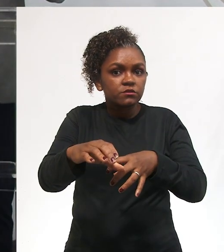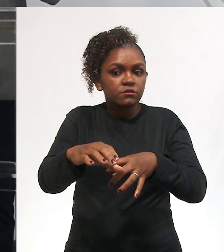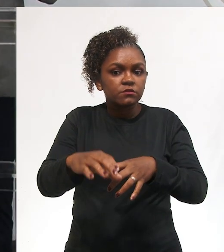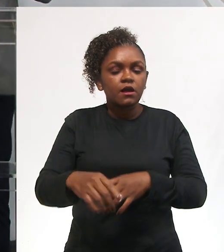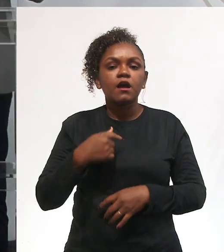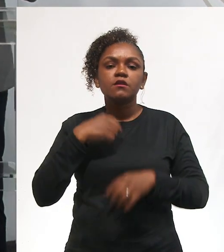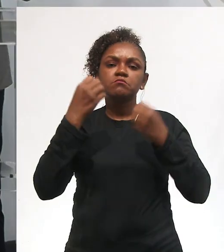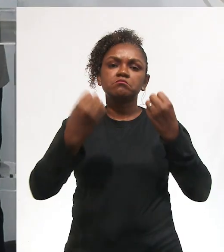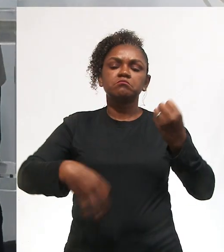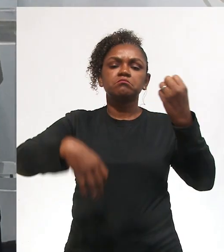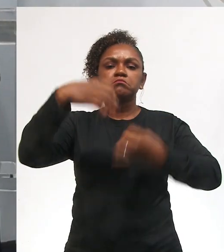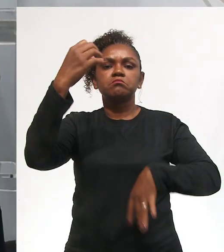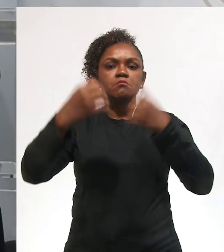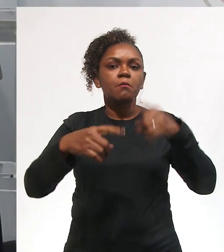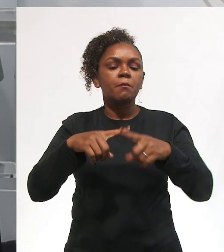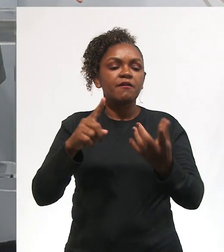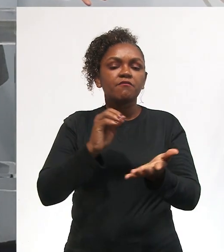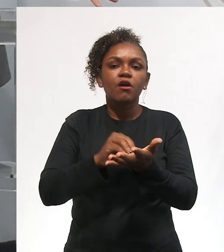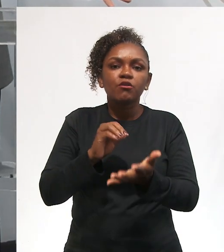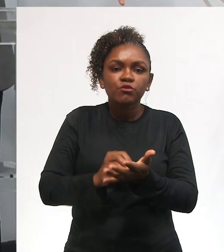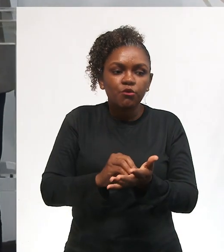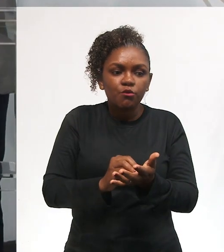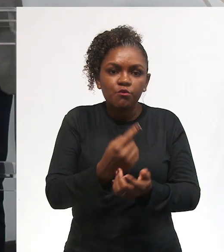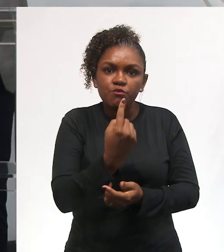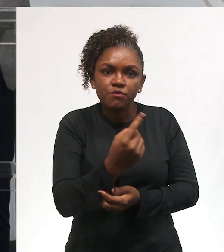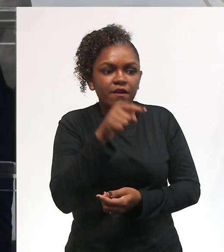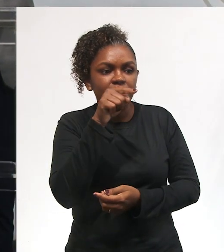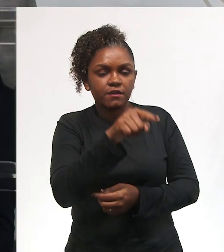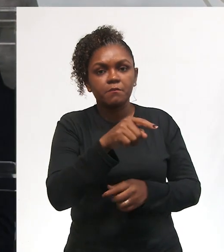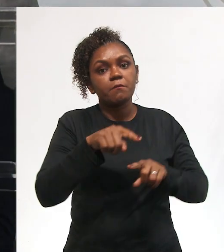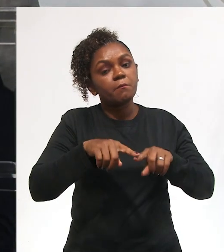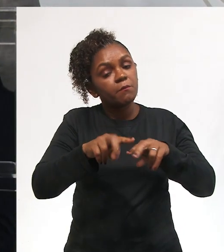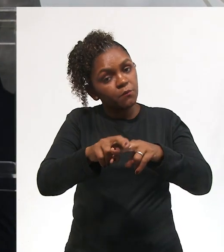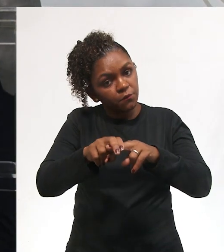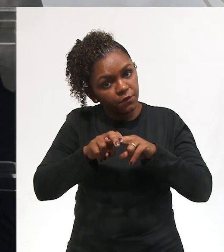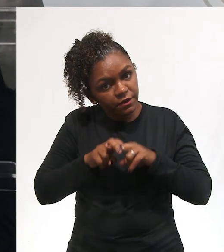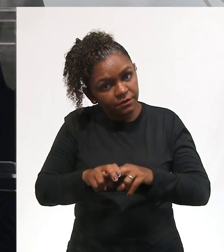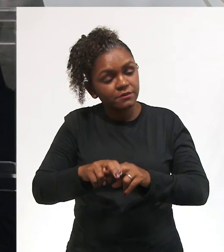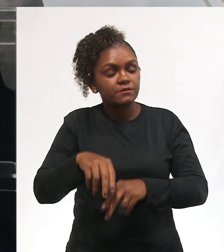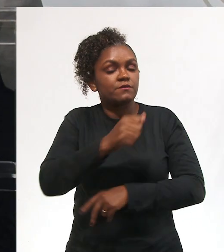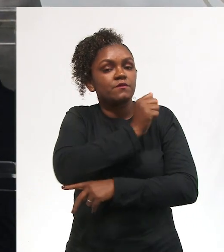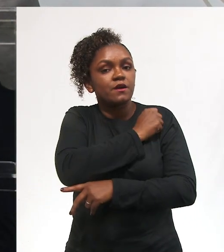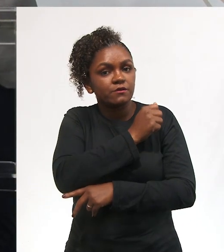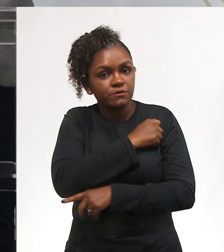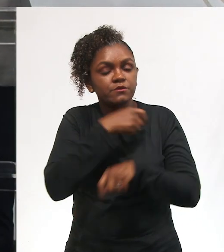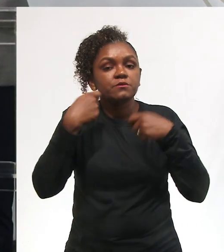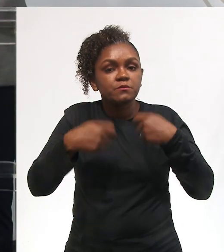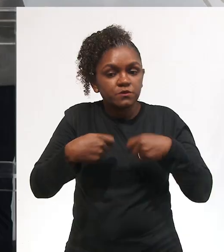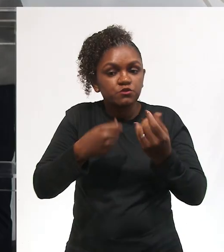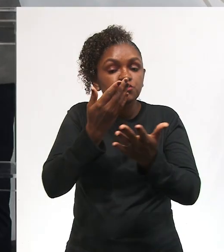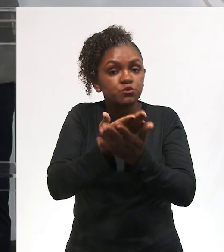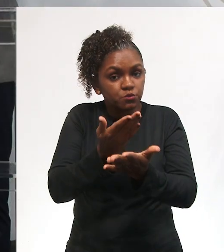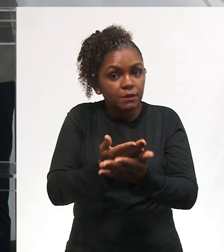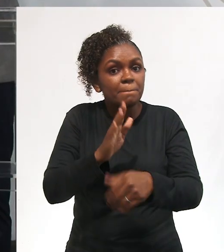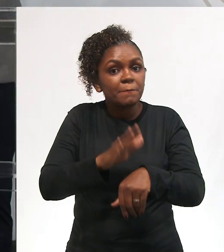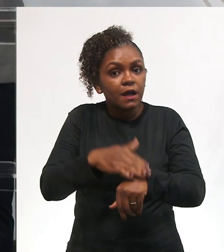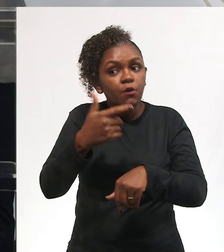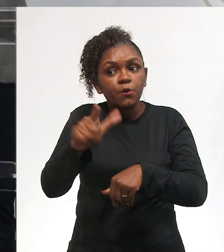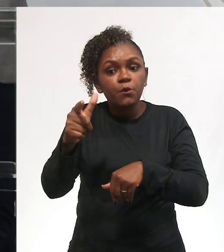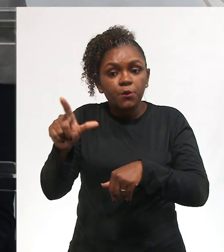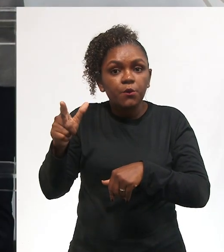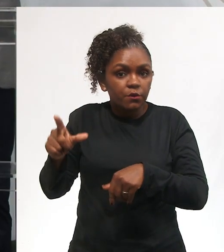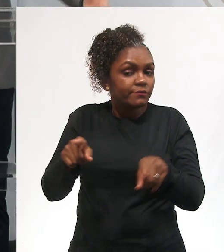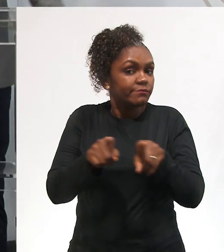Então, cabe ao aluno também estudar, além do currículo que o professor entrega, a parte também que está